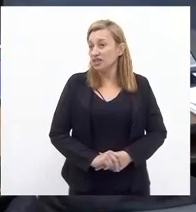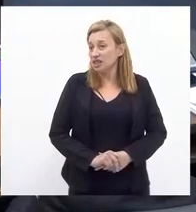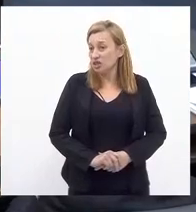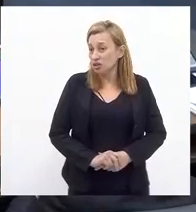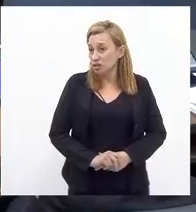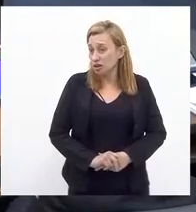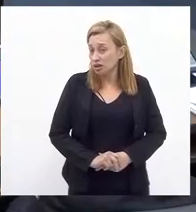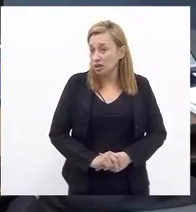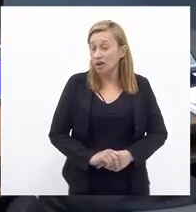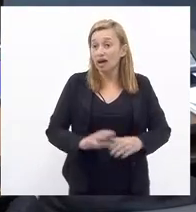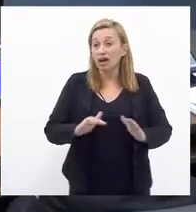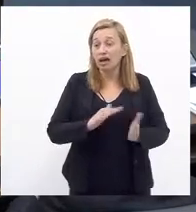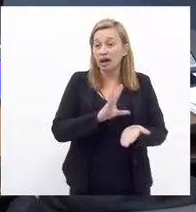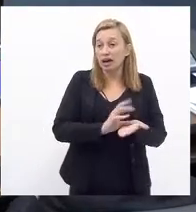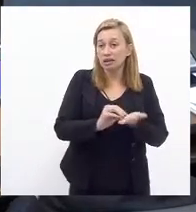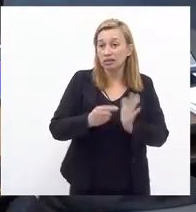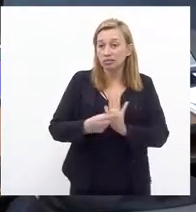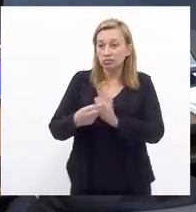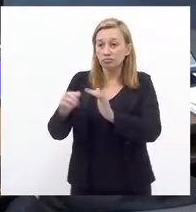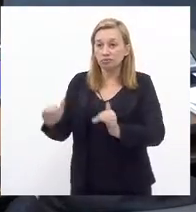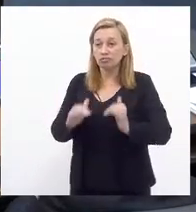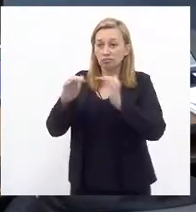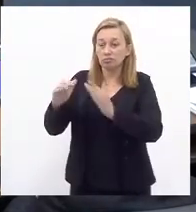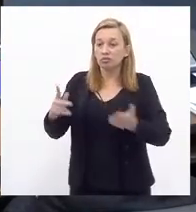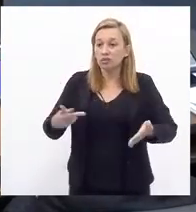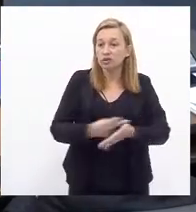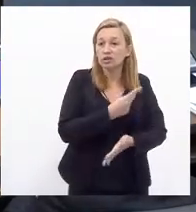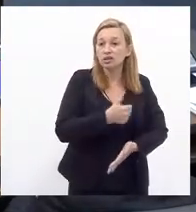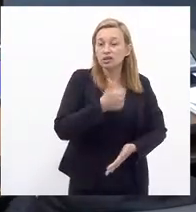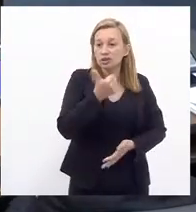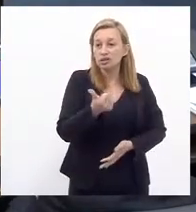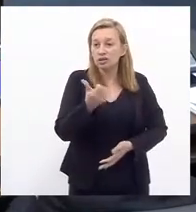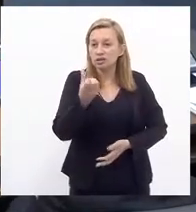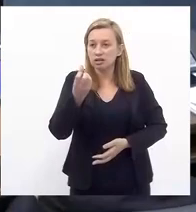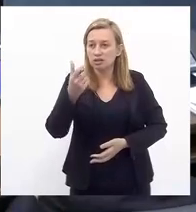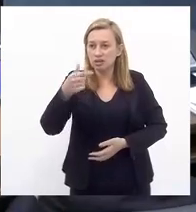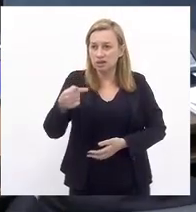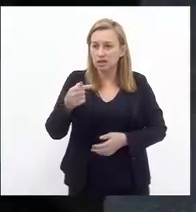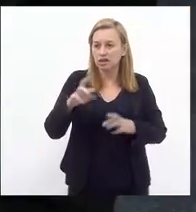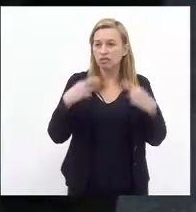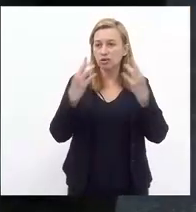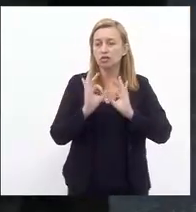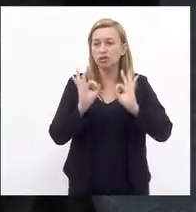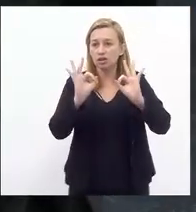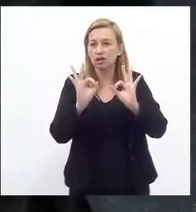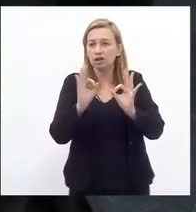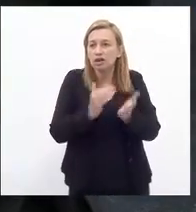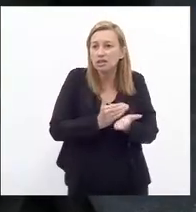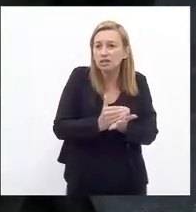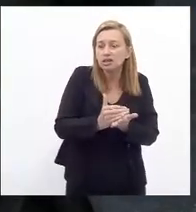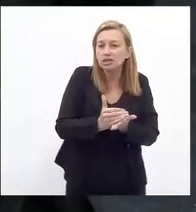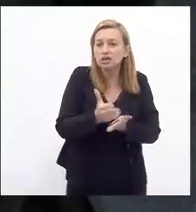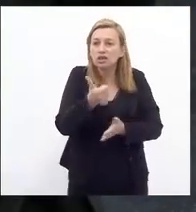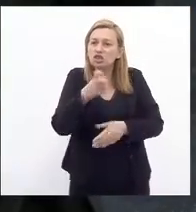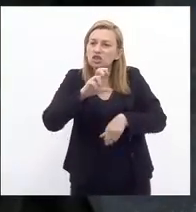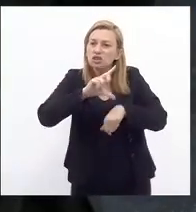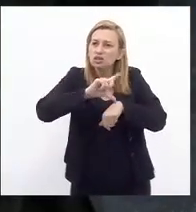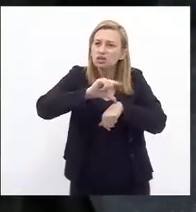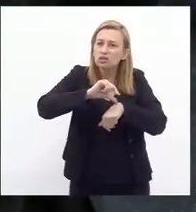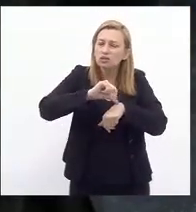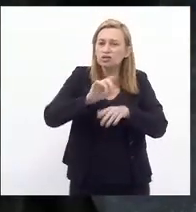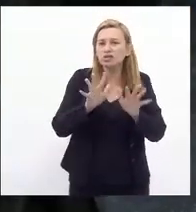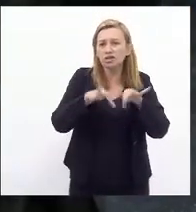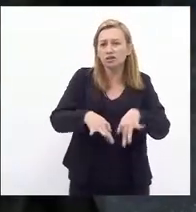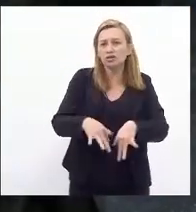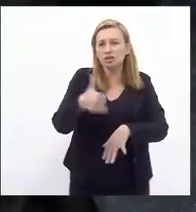e até reflete com exatidão o ocorrido na 77ª sessão ordinária iniciadas 15